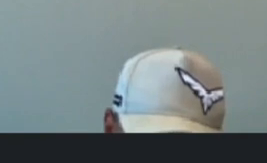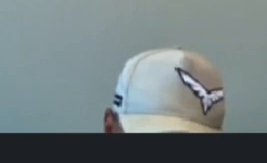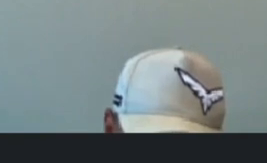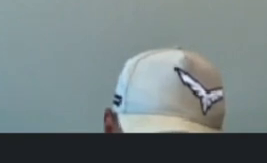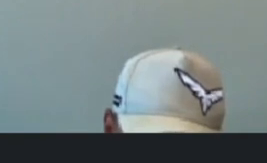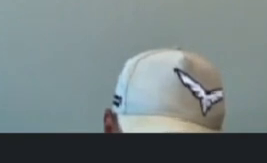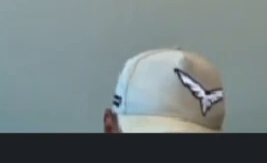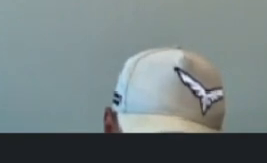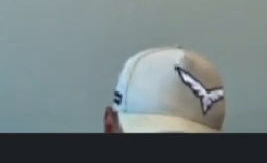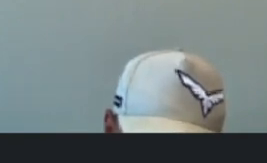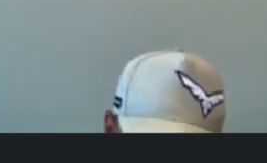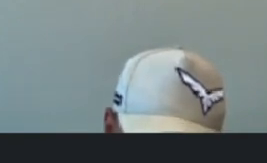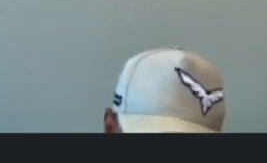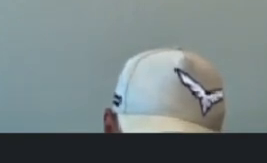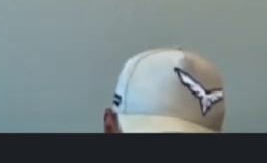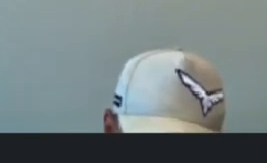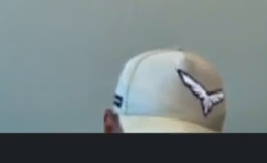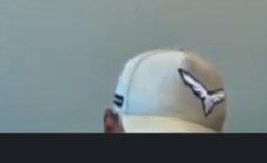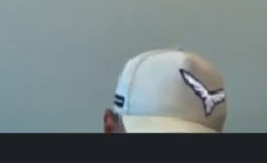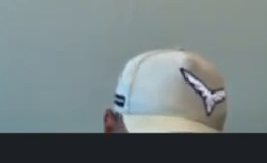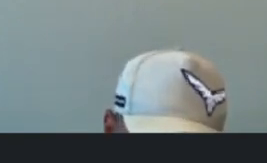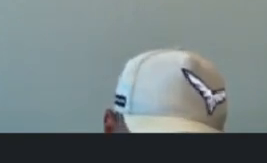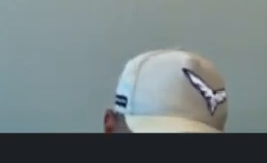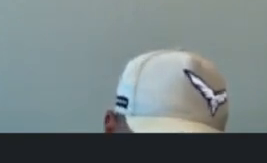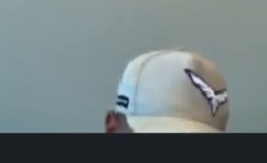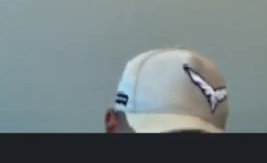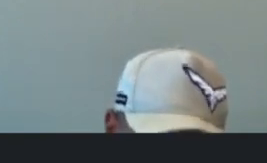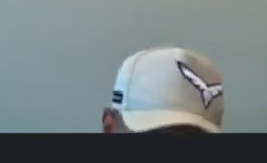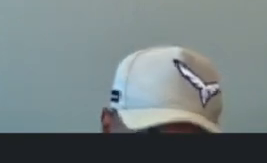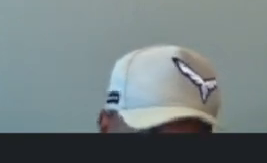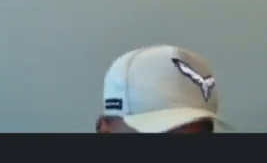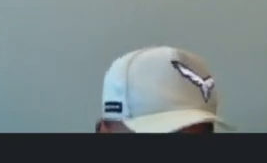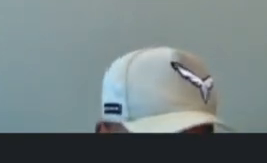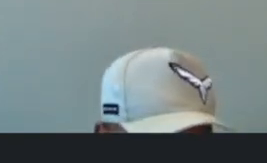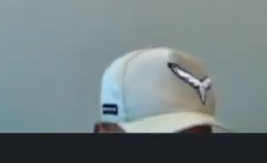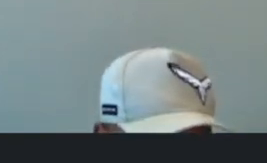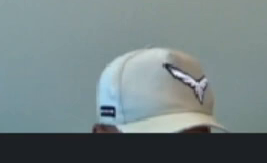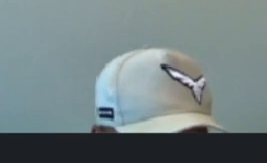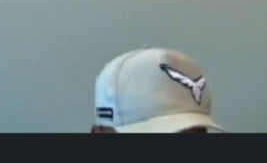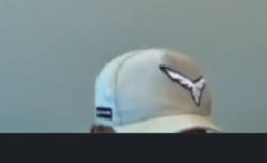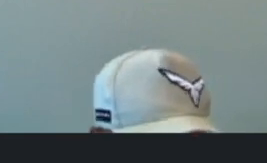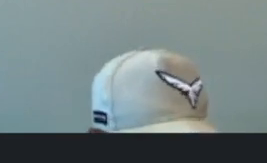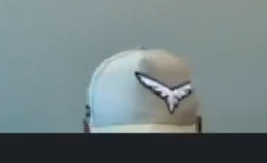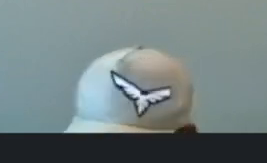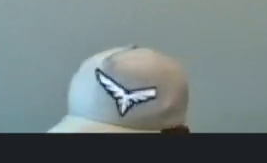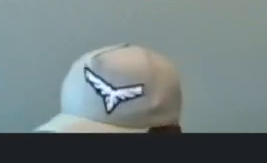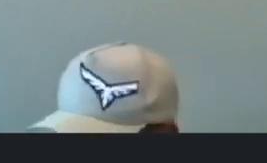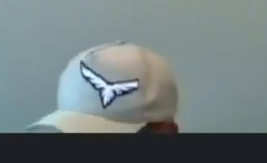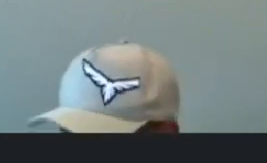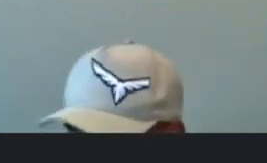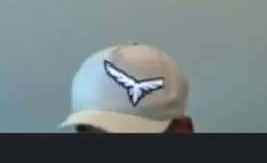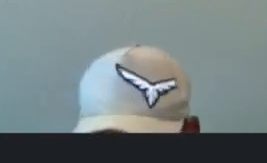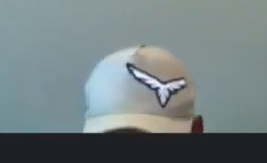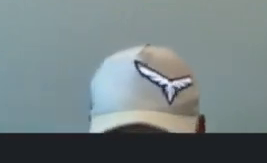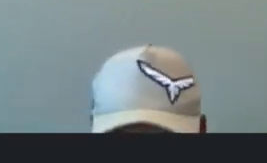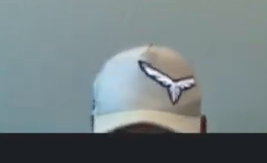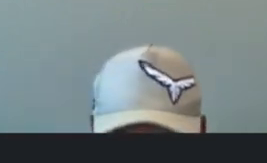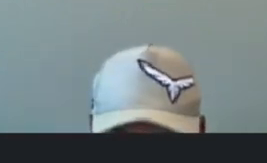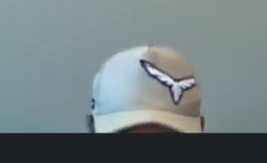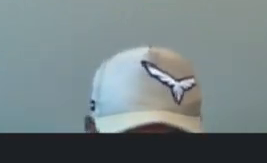Niquelina, que tem faixa exclusiva, e o ônibus consegue agilidade lá e não fica retido no trânsito,